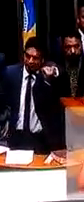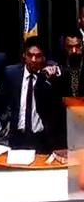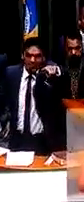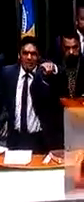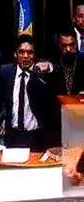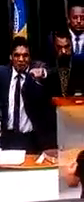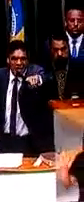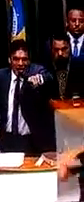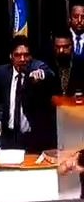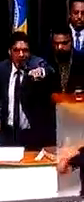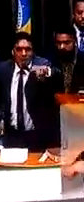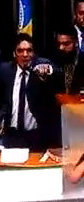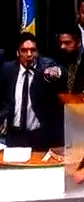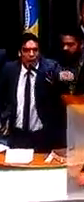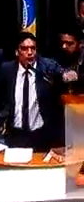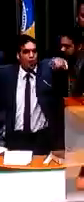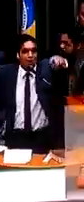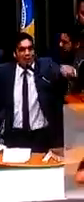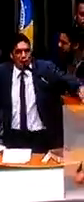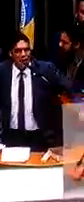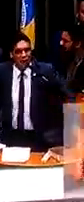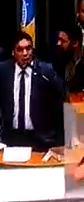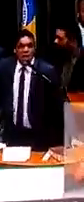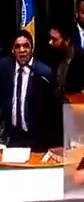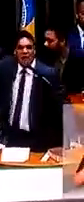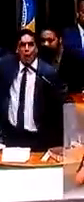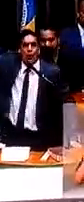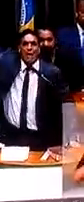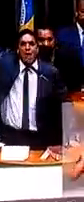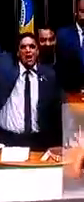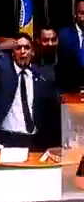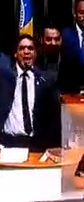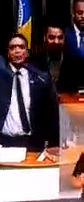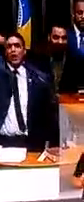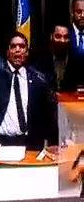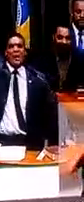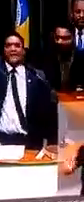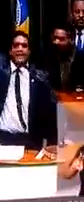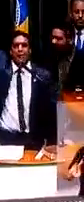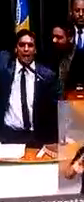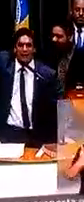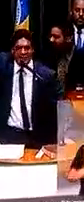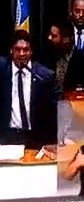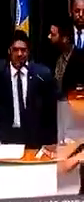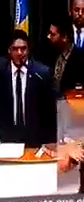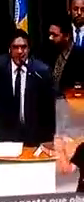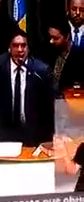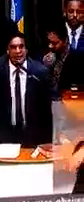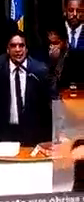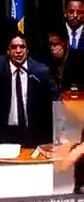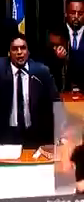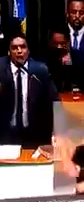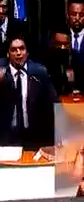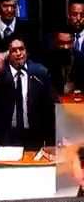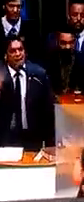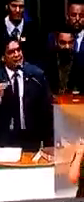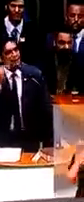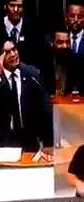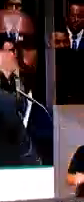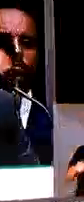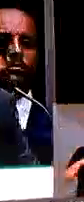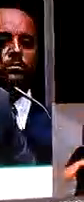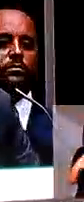mentira. Mentira! Caraca! Tá no vivo e vai ver um caminhoneiro nacional balançando lá a bandeira. Eles estão de forma